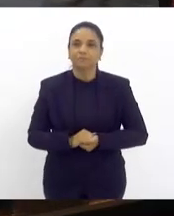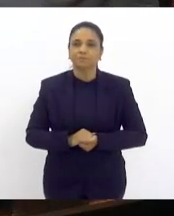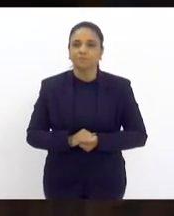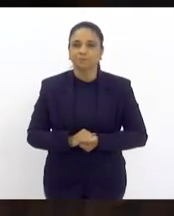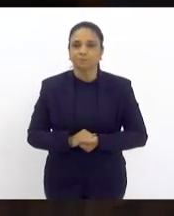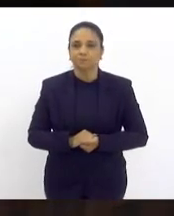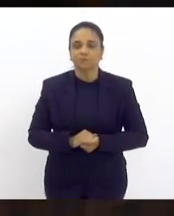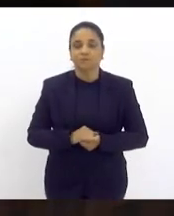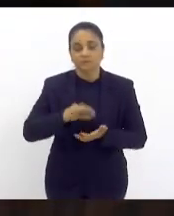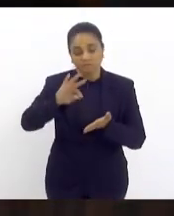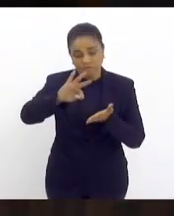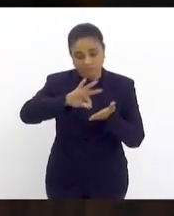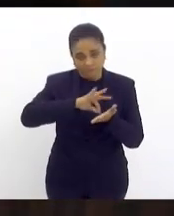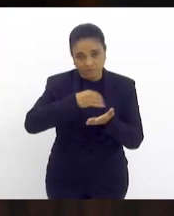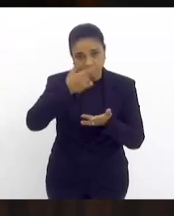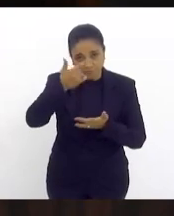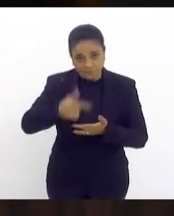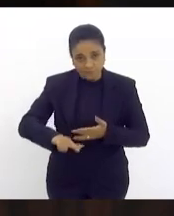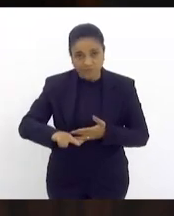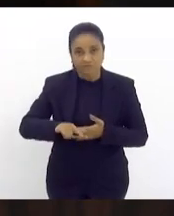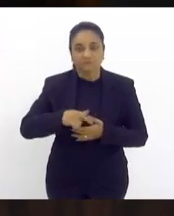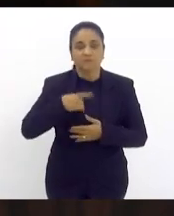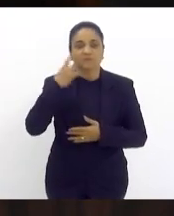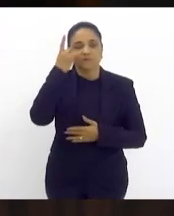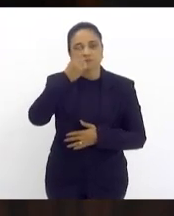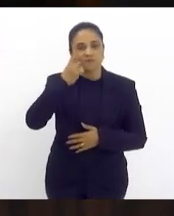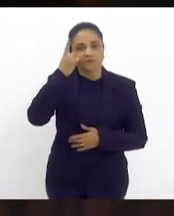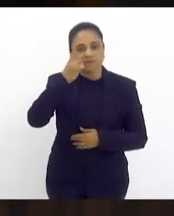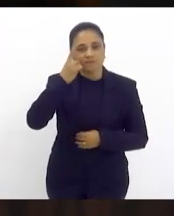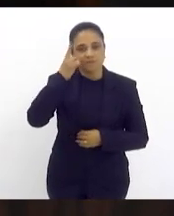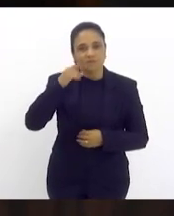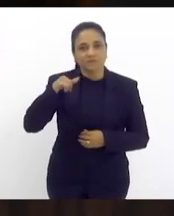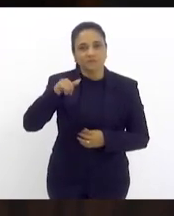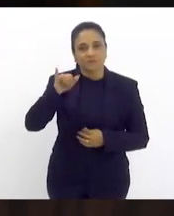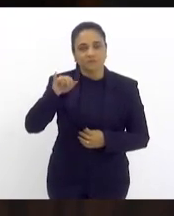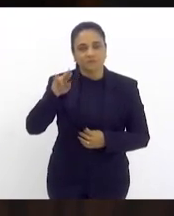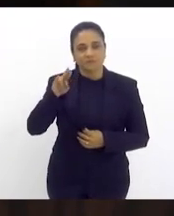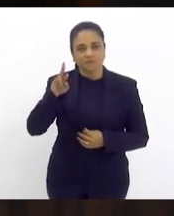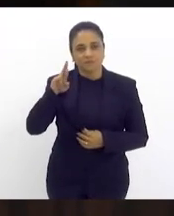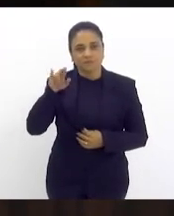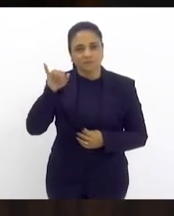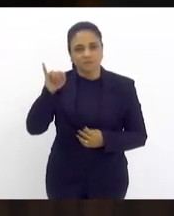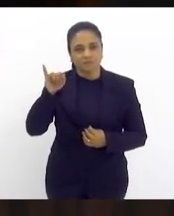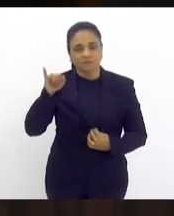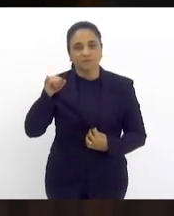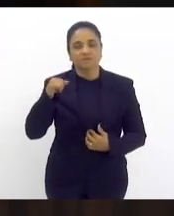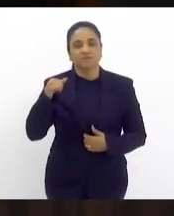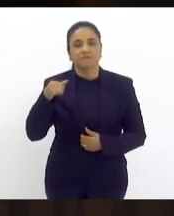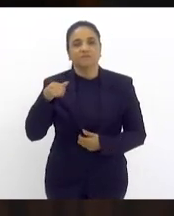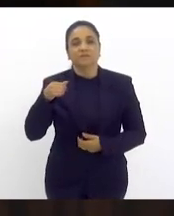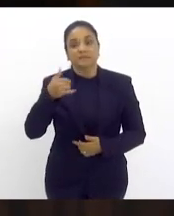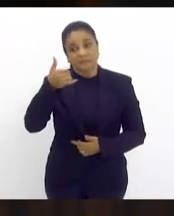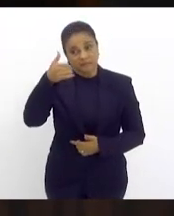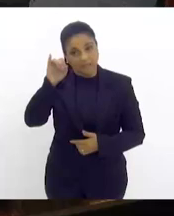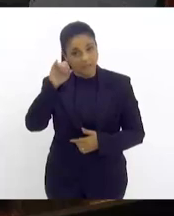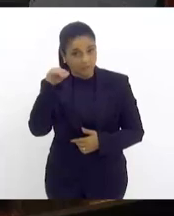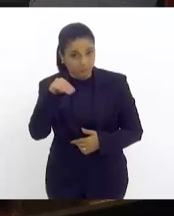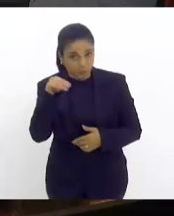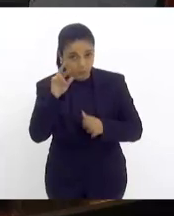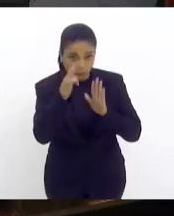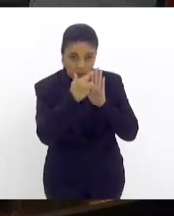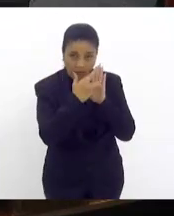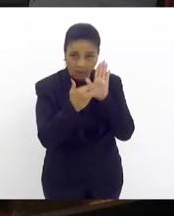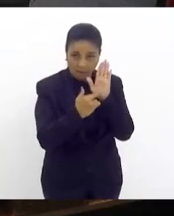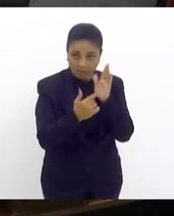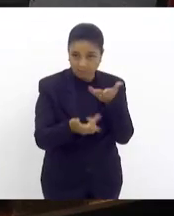próximo morador escrito é o Nobre Deputado Yuri vossa excelência dispõe de 10 minutos